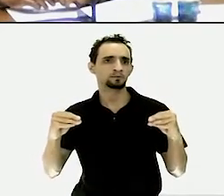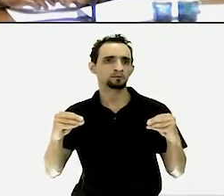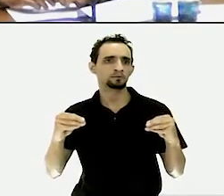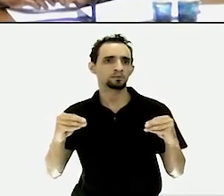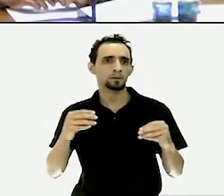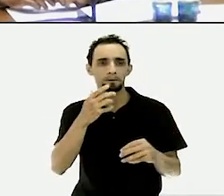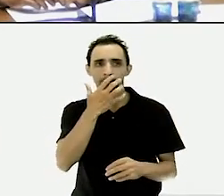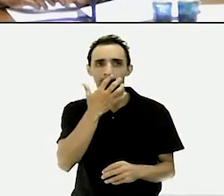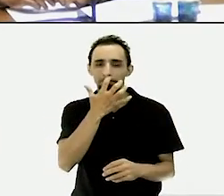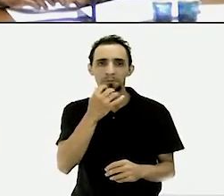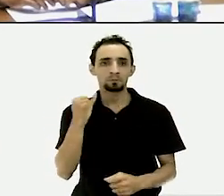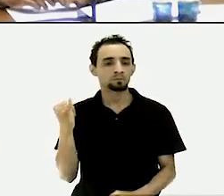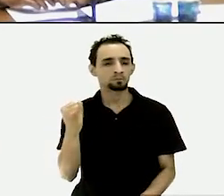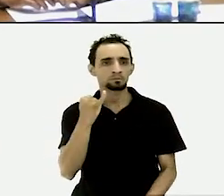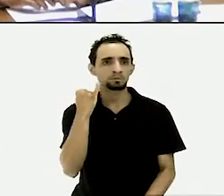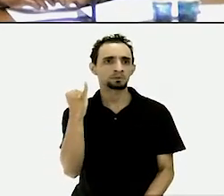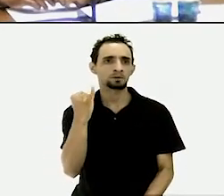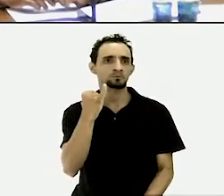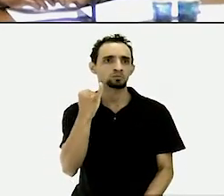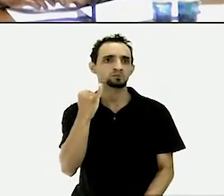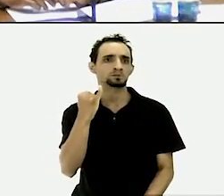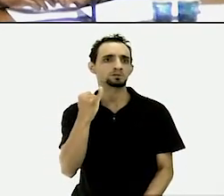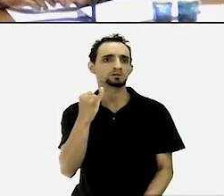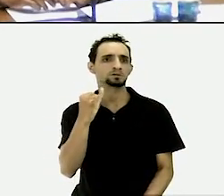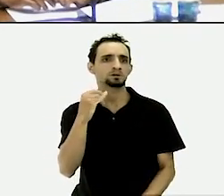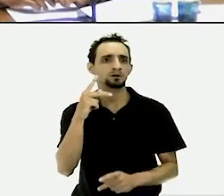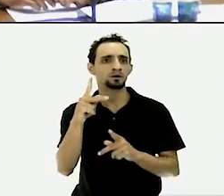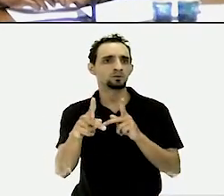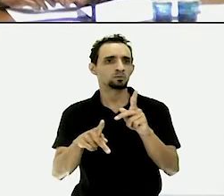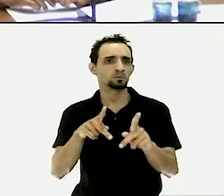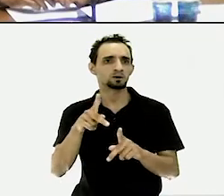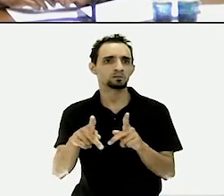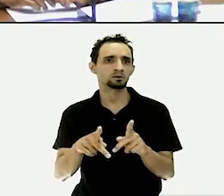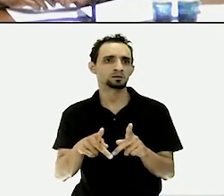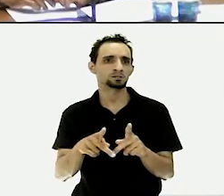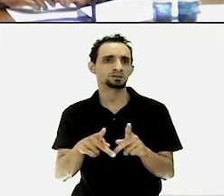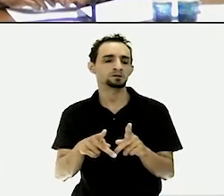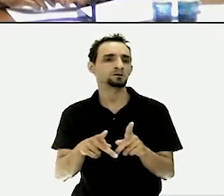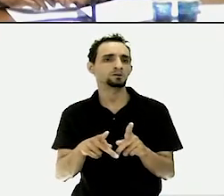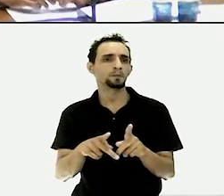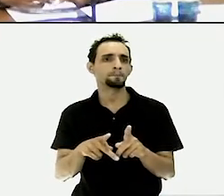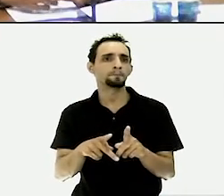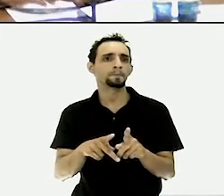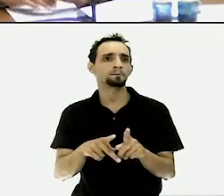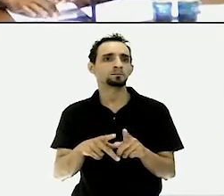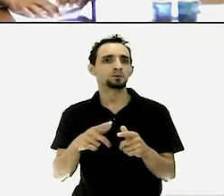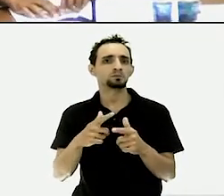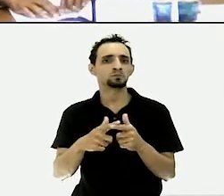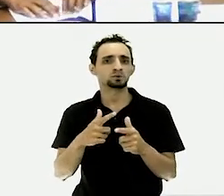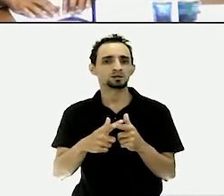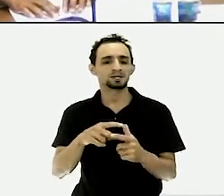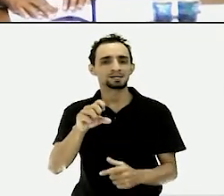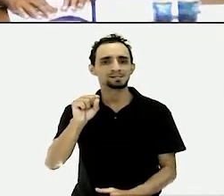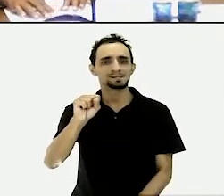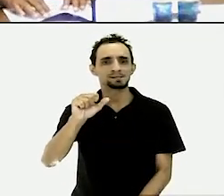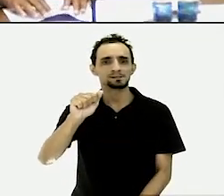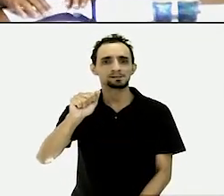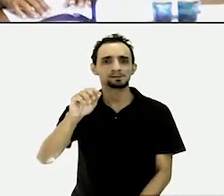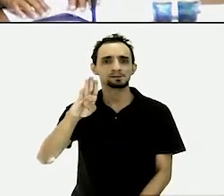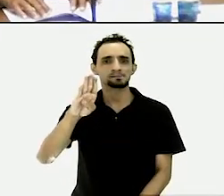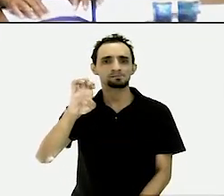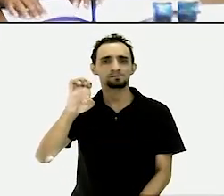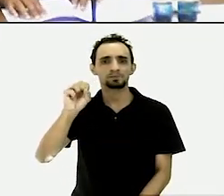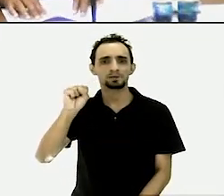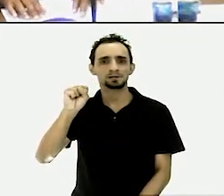aqui, né, vou colocar o requerimento também em votação, porque a Sabesp está cobrando a água, agora aumentou o valor do esgoto.